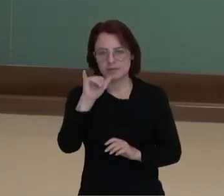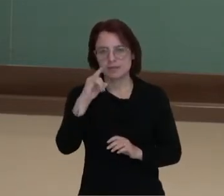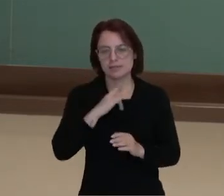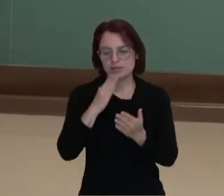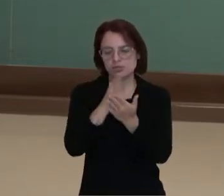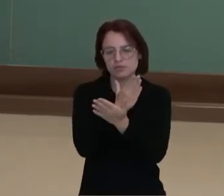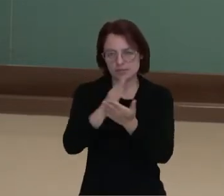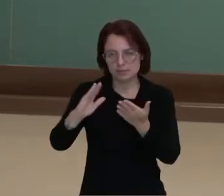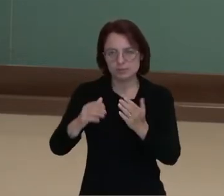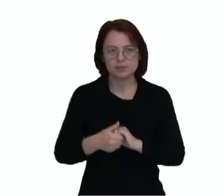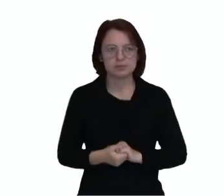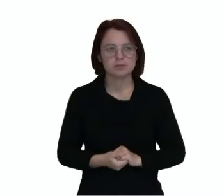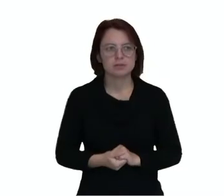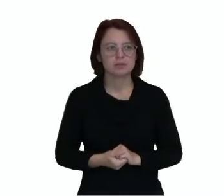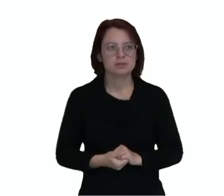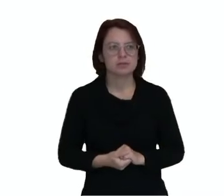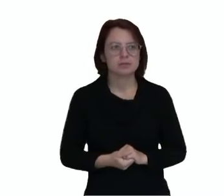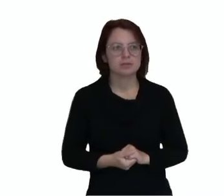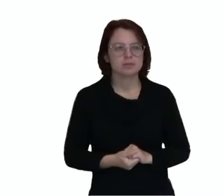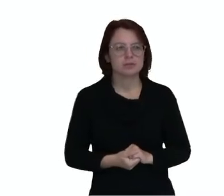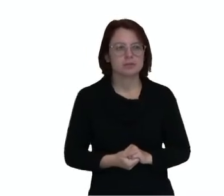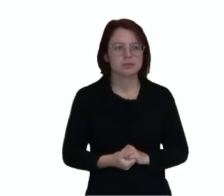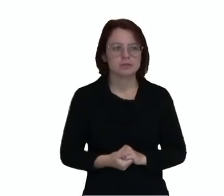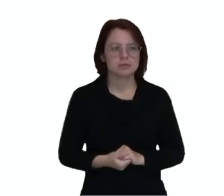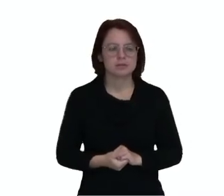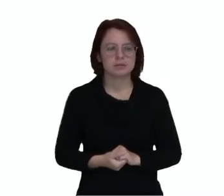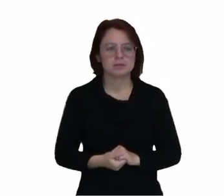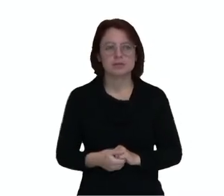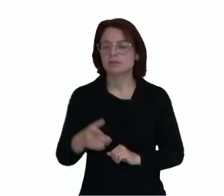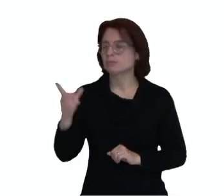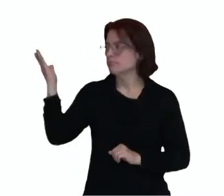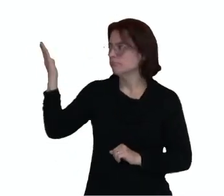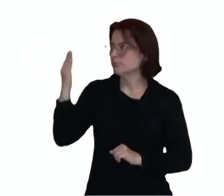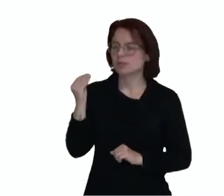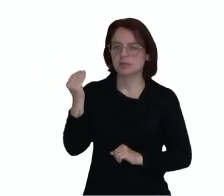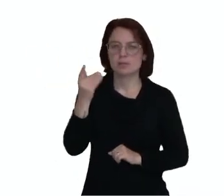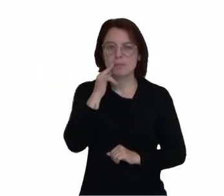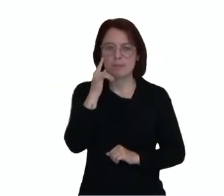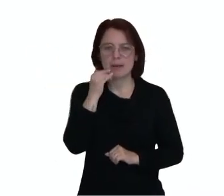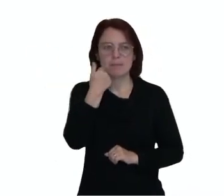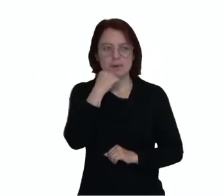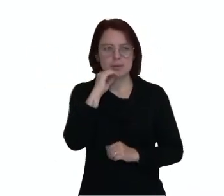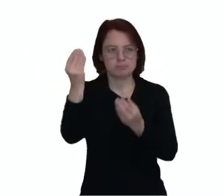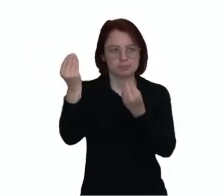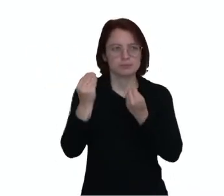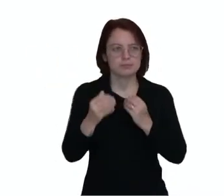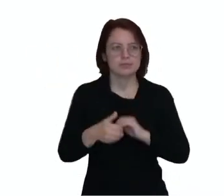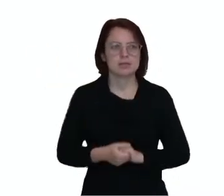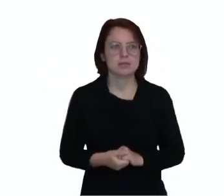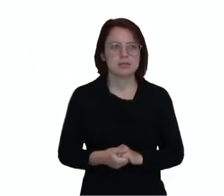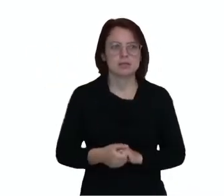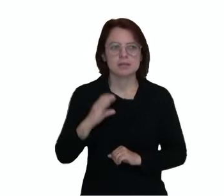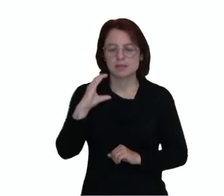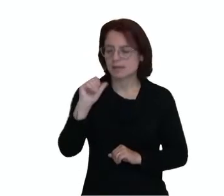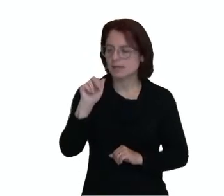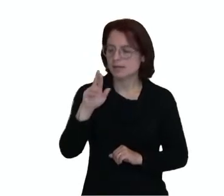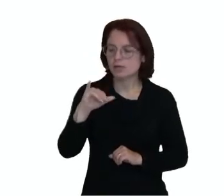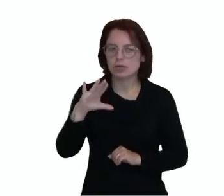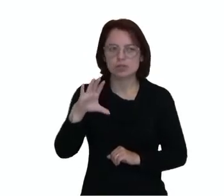eles são os cromossomos homólogos, tá? Eles vieram dos nossos pais. E o